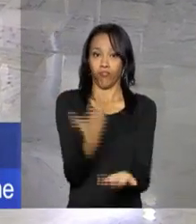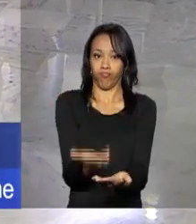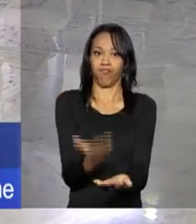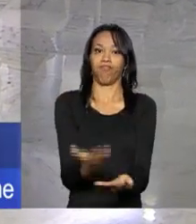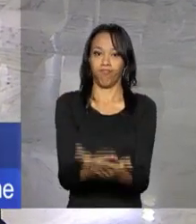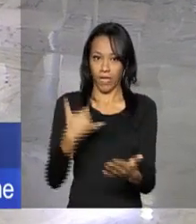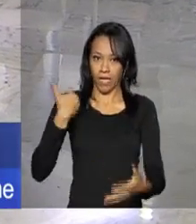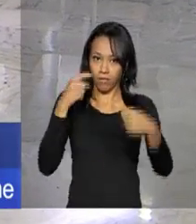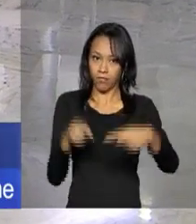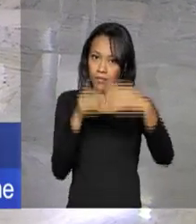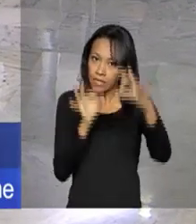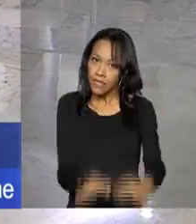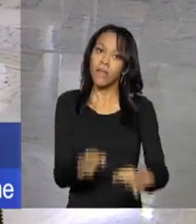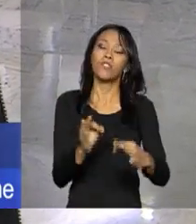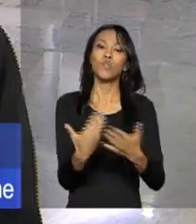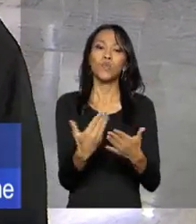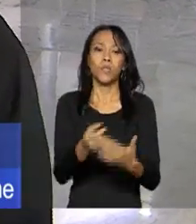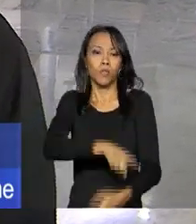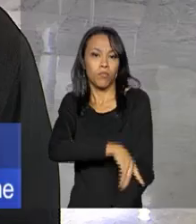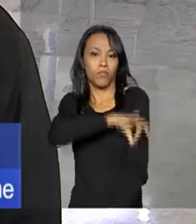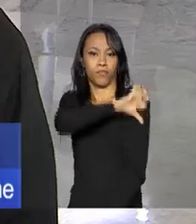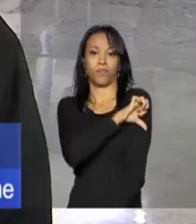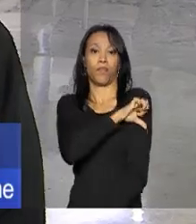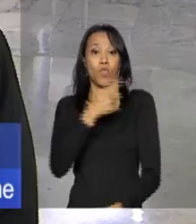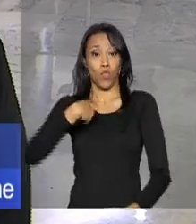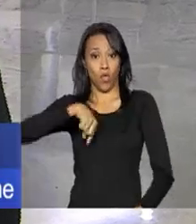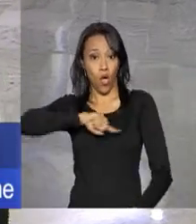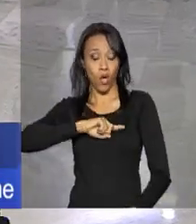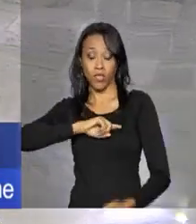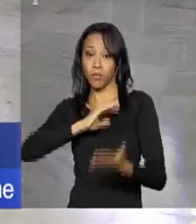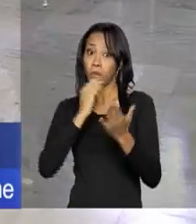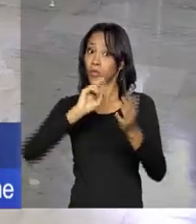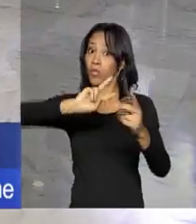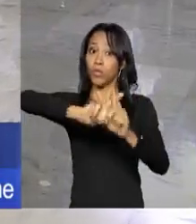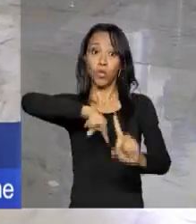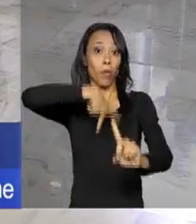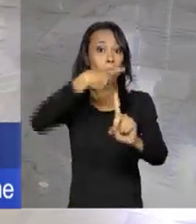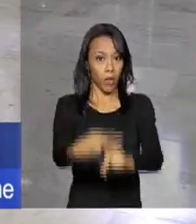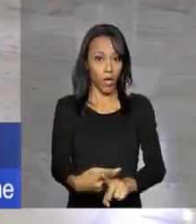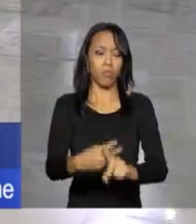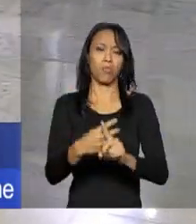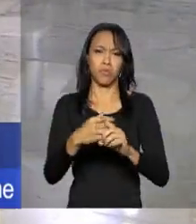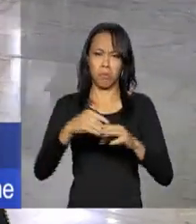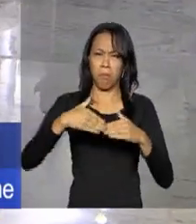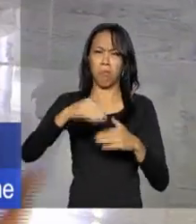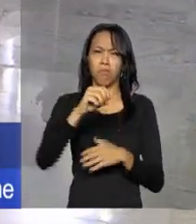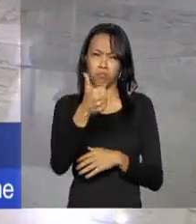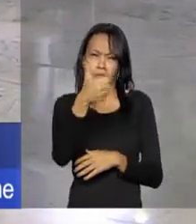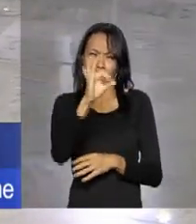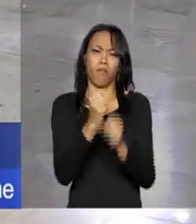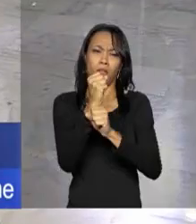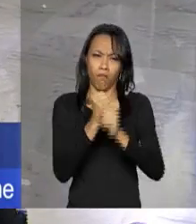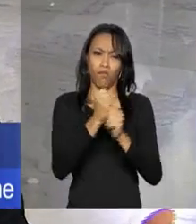na idade certa no fim do Ensino Fundamental nós dobramos em pouco mais de uma década nós dobramos esse número isso